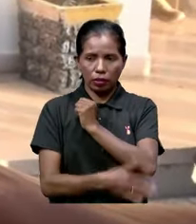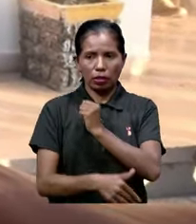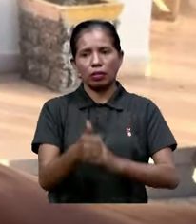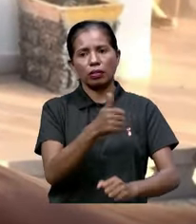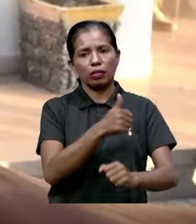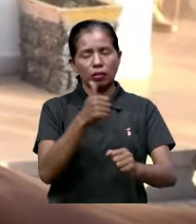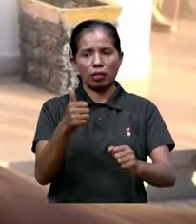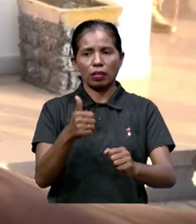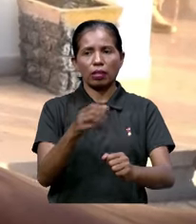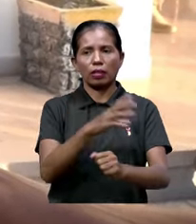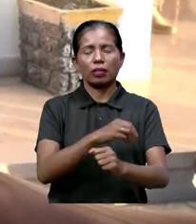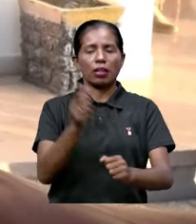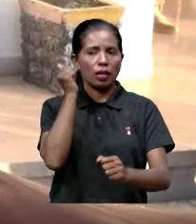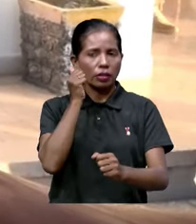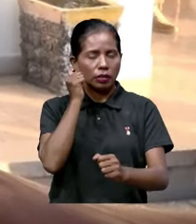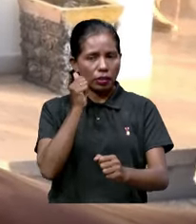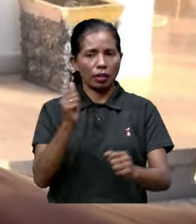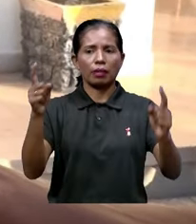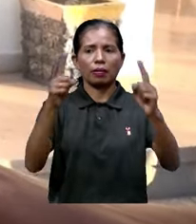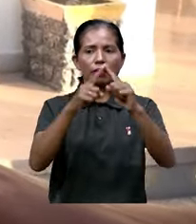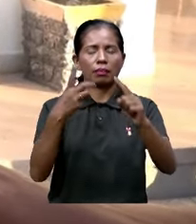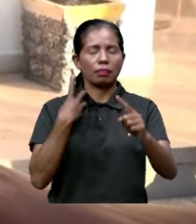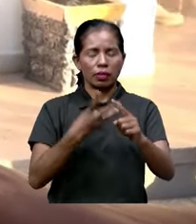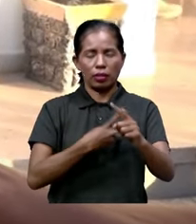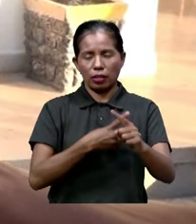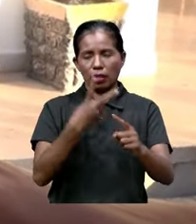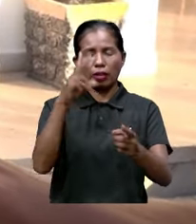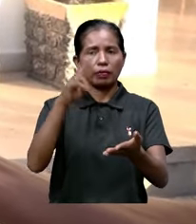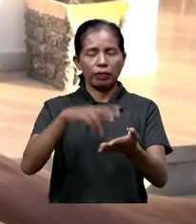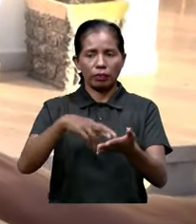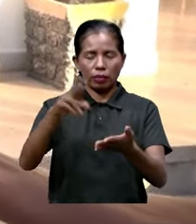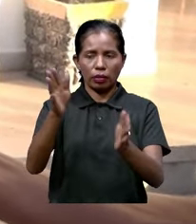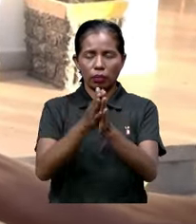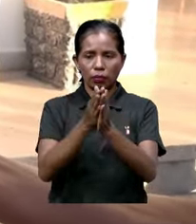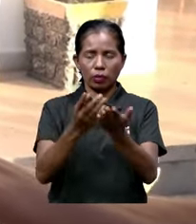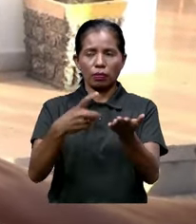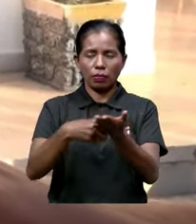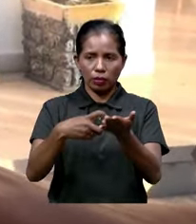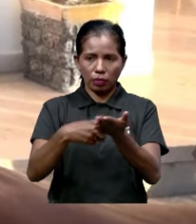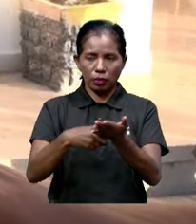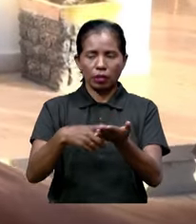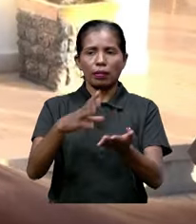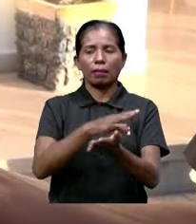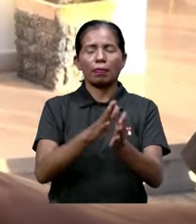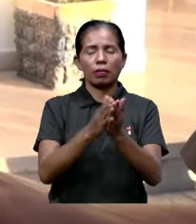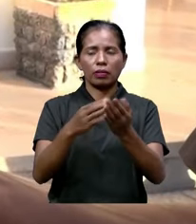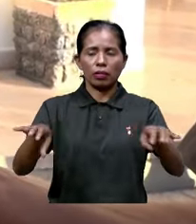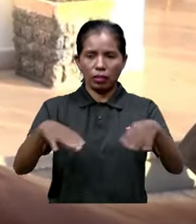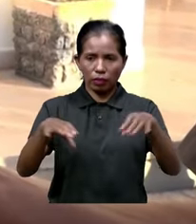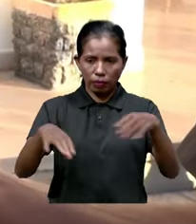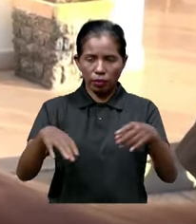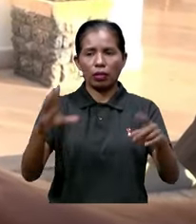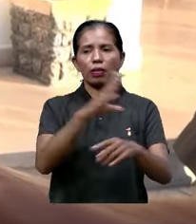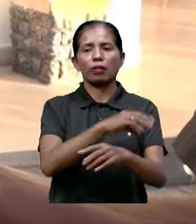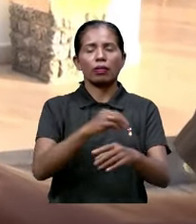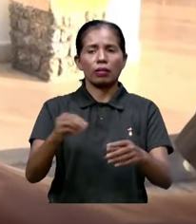e sudeste asiático, para a isenção de visto, para passaporte diplomático, passaporte de serviços, não mostra,